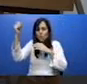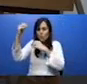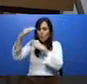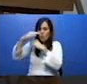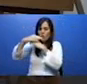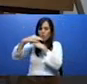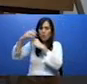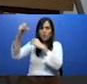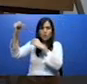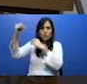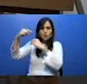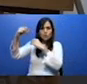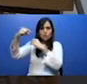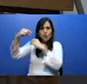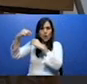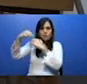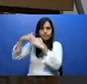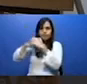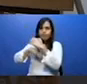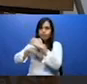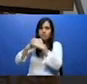ok?